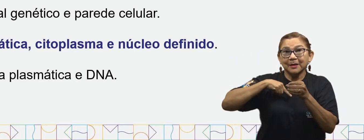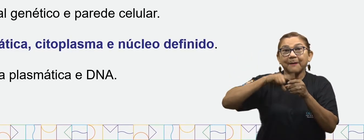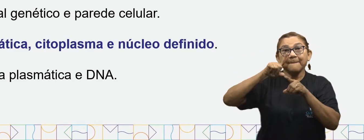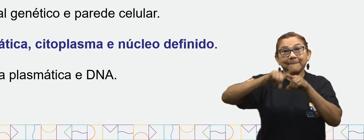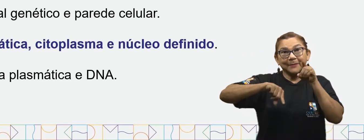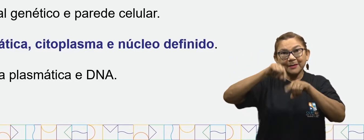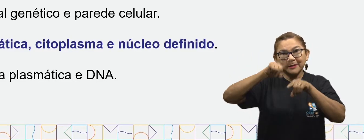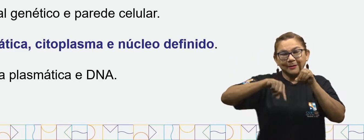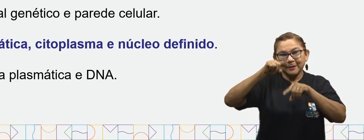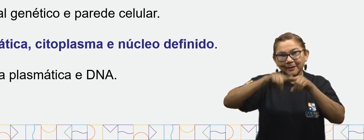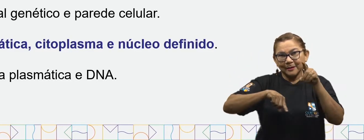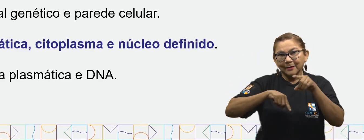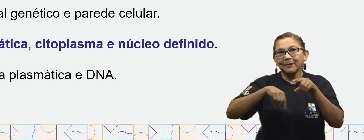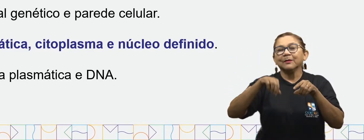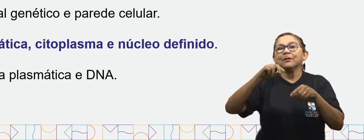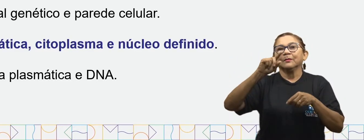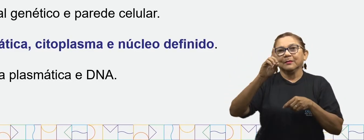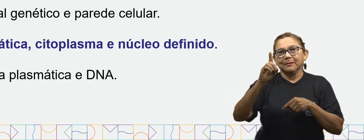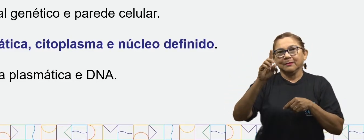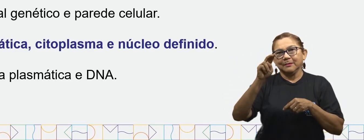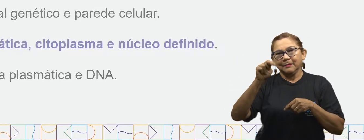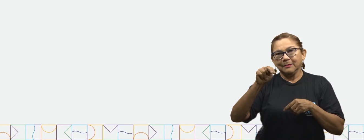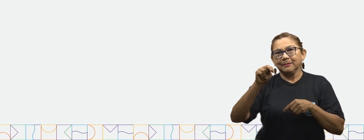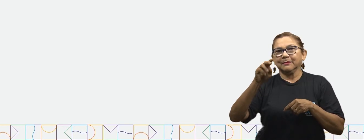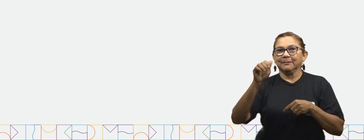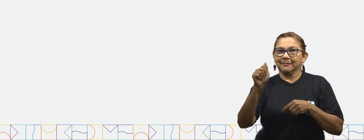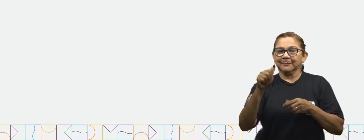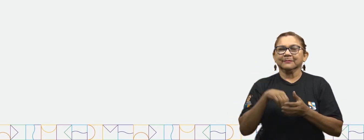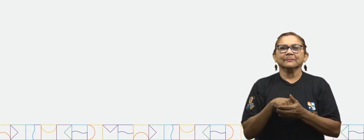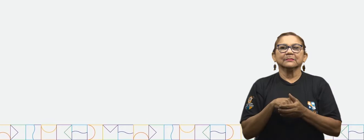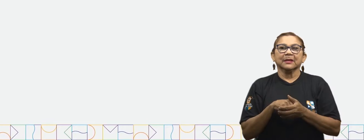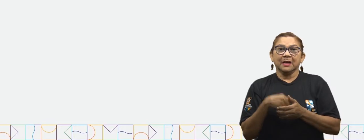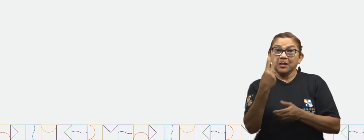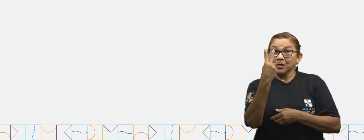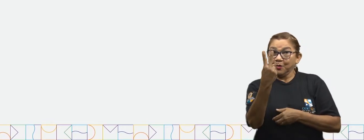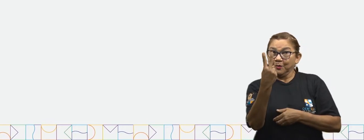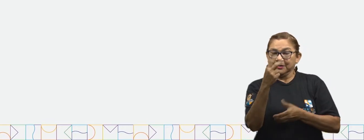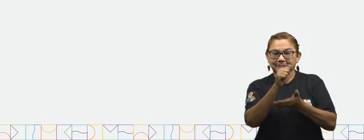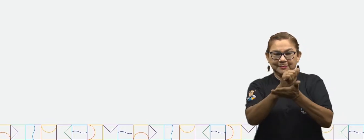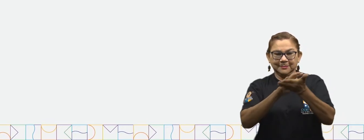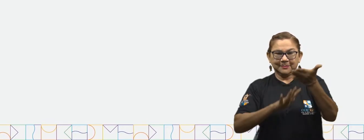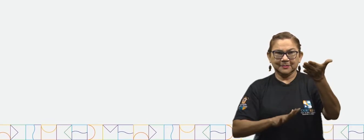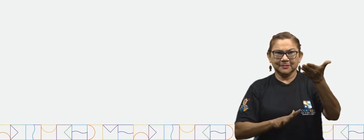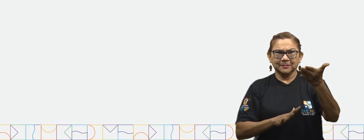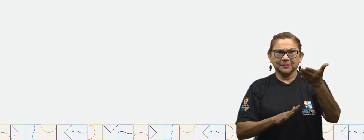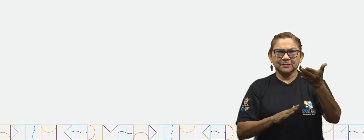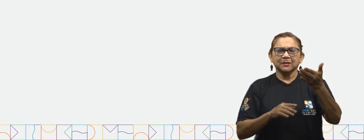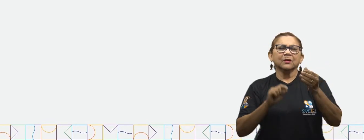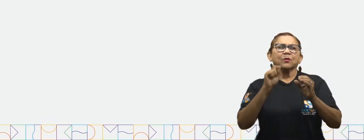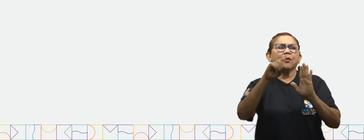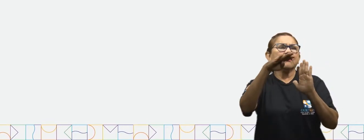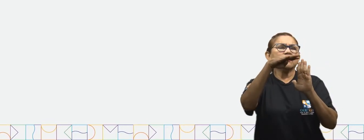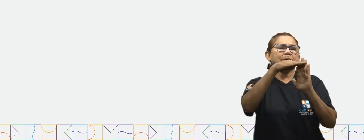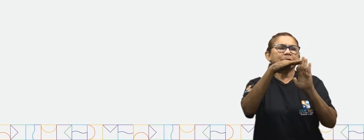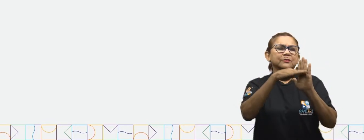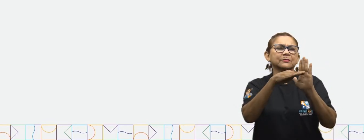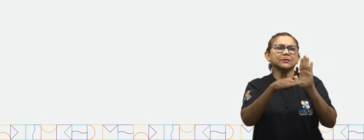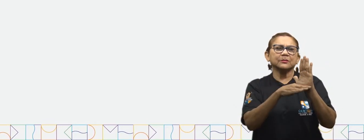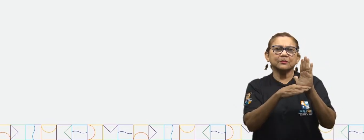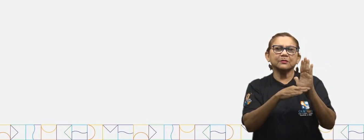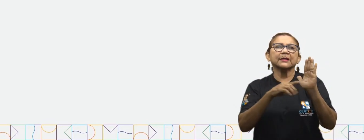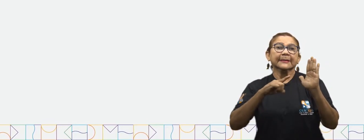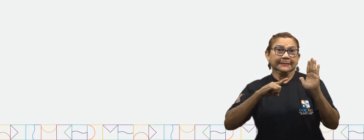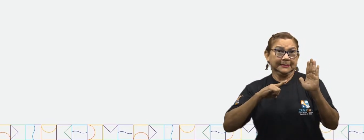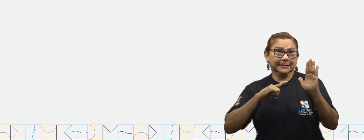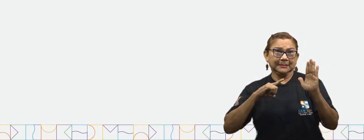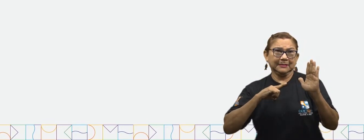material genético. Vamos para a atividade 2? Qual das estruturas relacionadas a seguir está presente